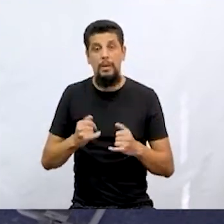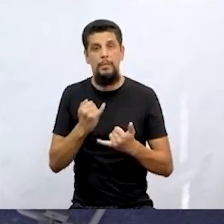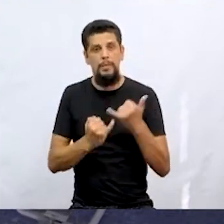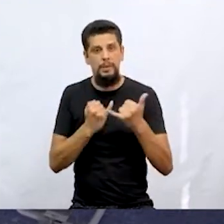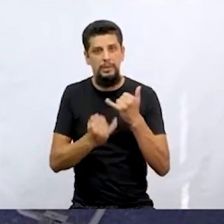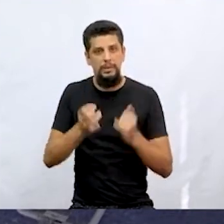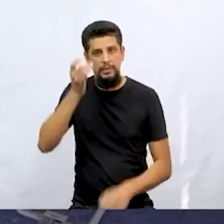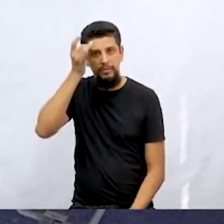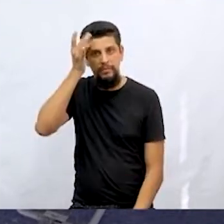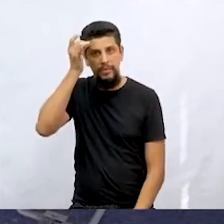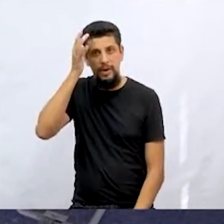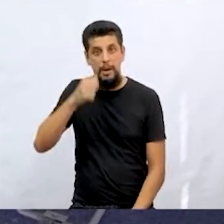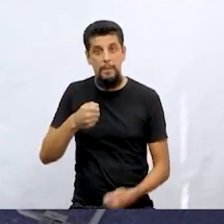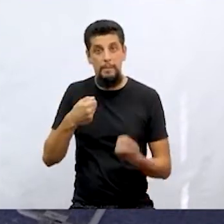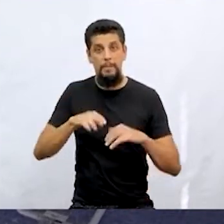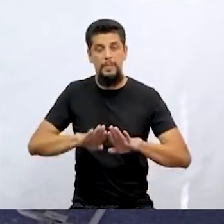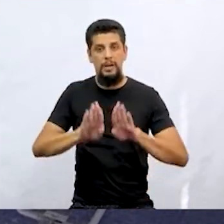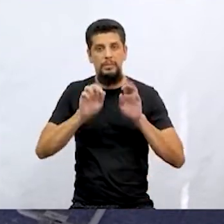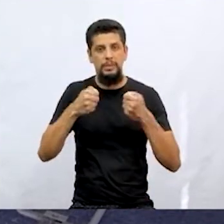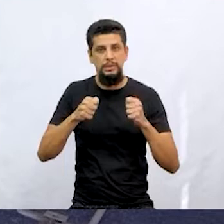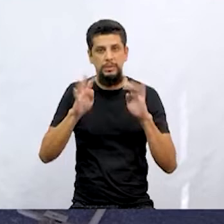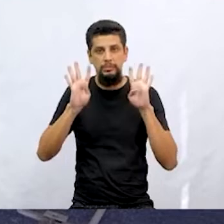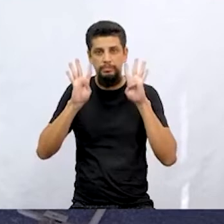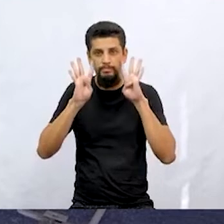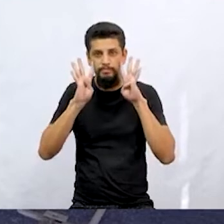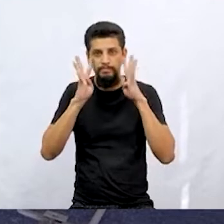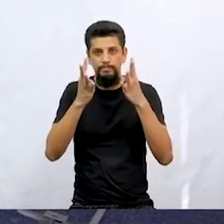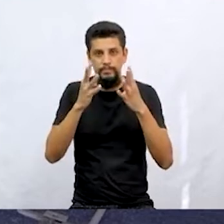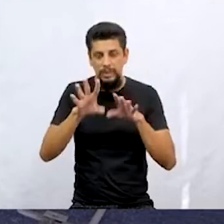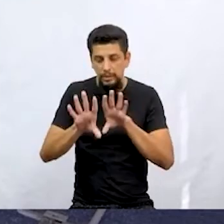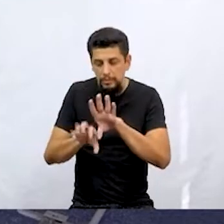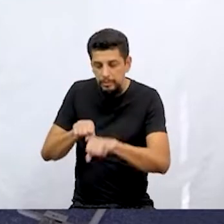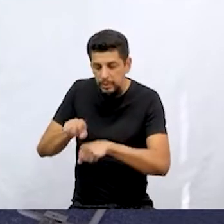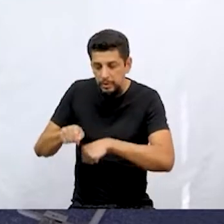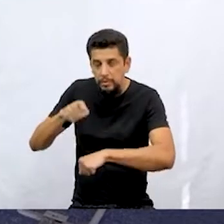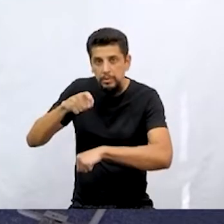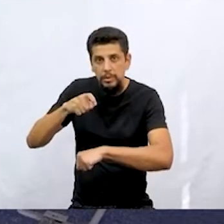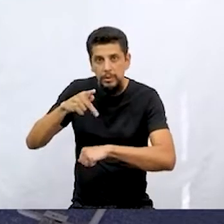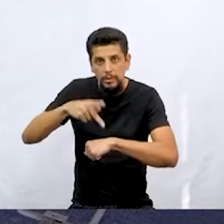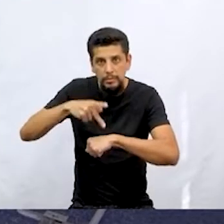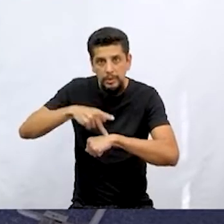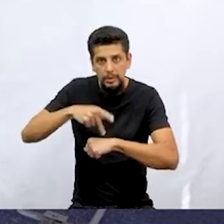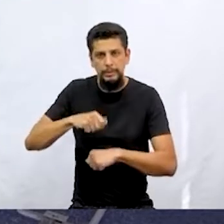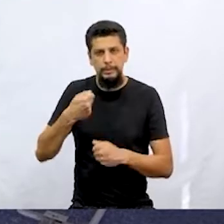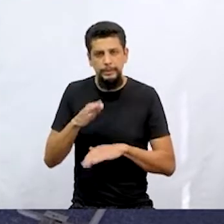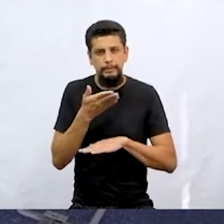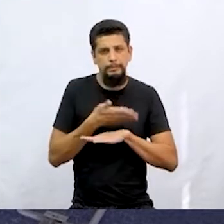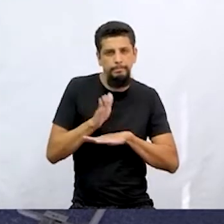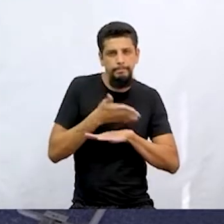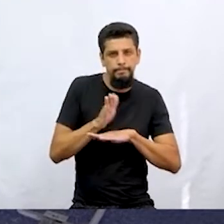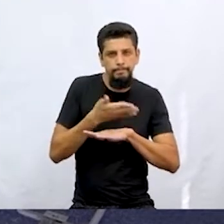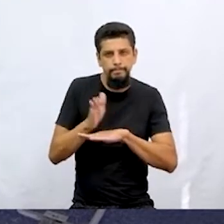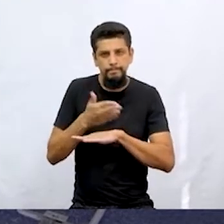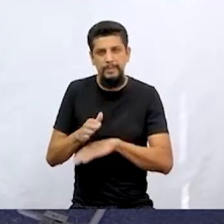parece fácil, né? Mas tem que prestar bem atenção na questão de pegar a pedrinha, certo? Tem que ir treinando. Verdade. Então eu